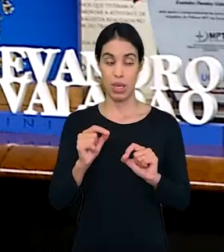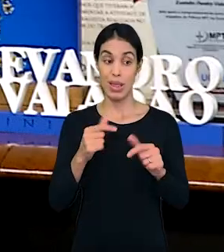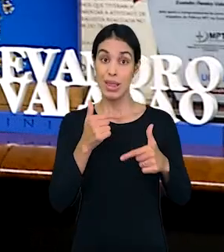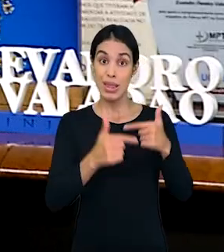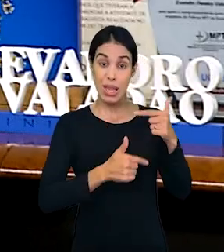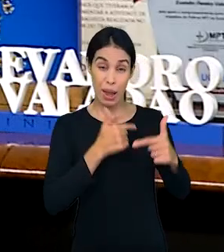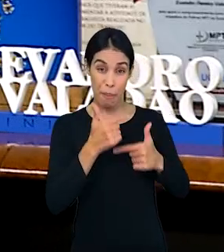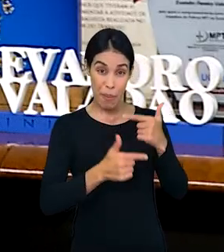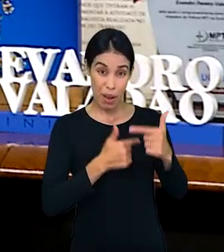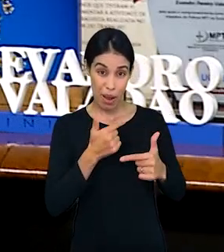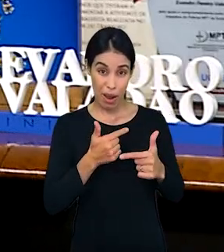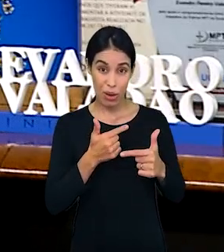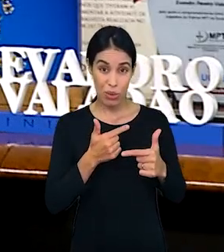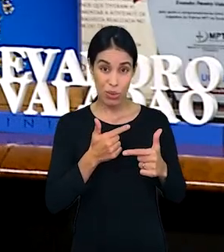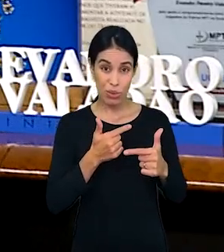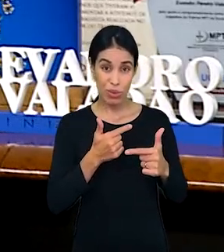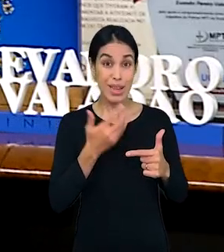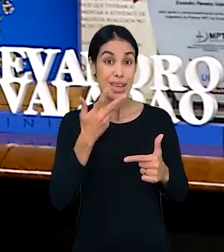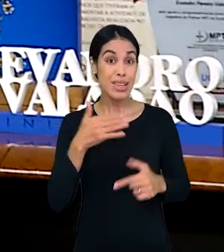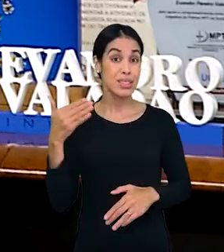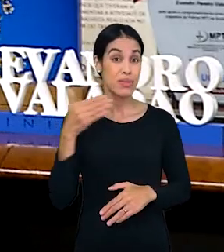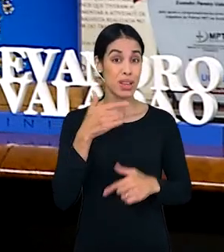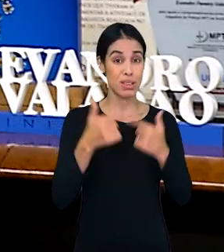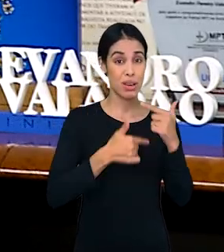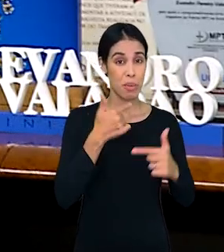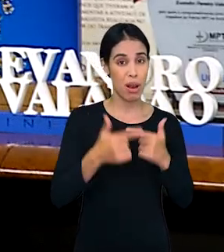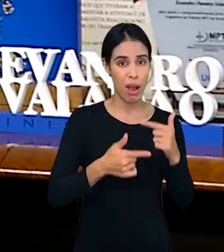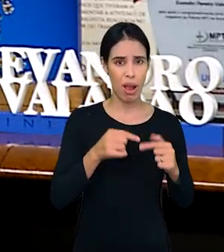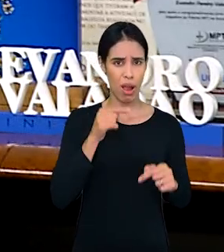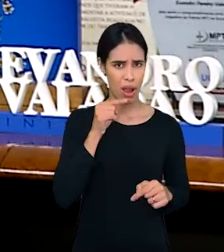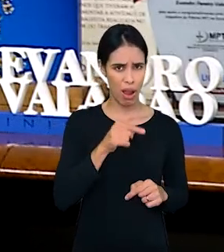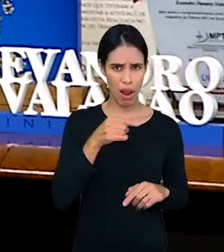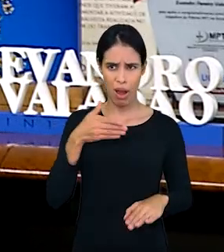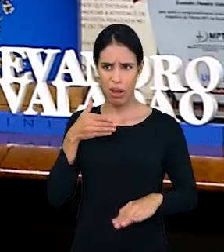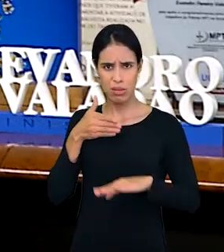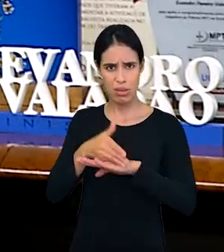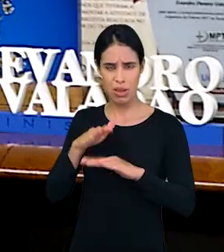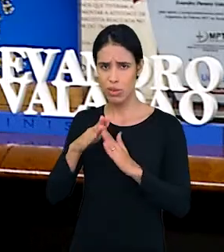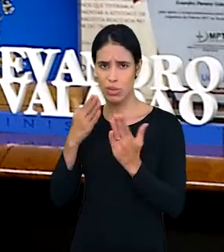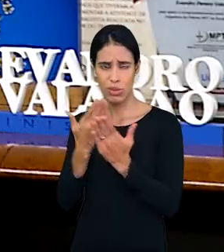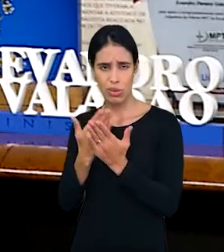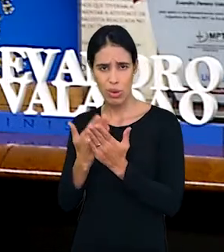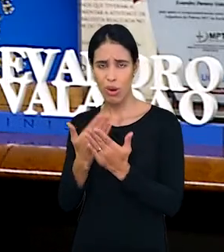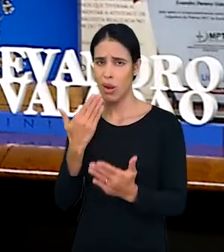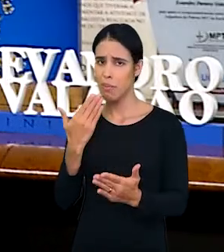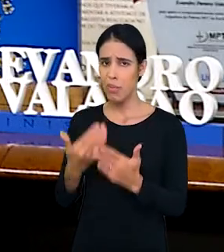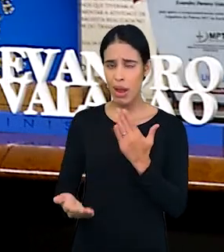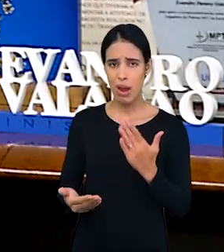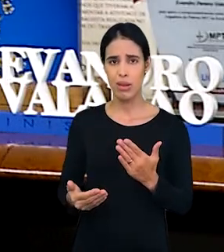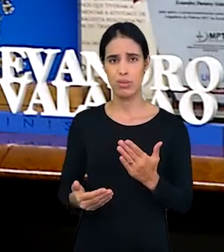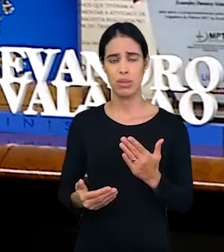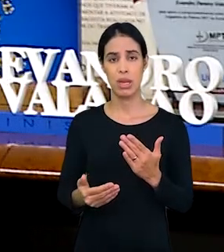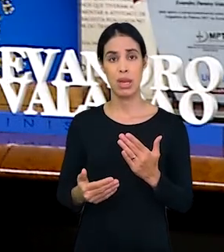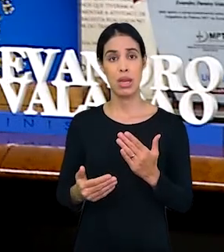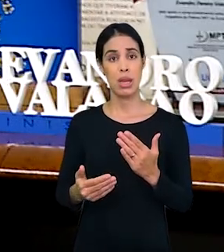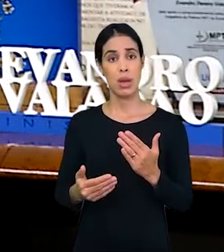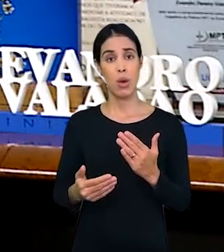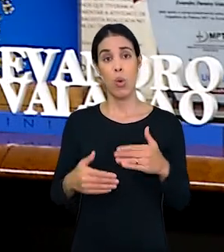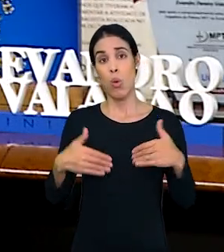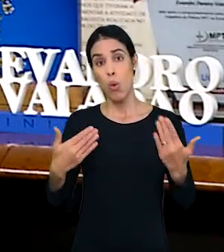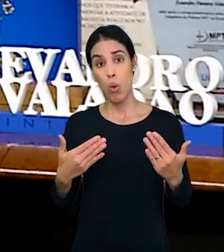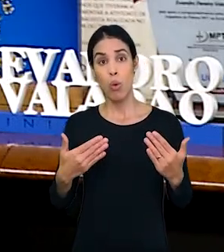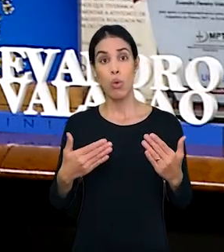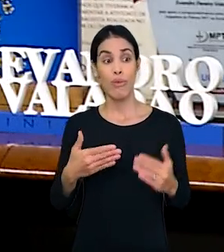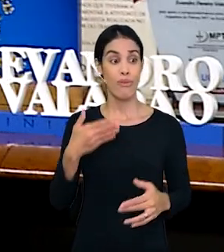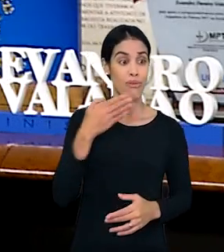que afasta a criança da escola, que faz com que a criança tenha um baixo desenvolvimento